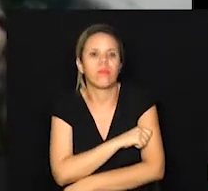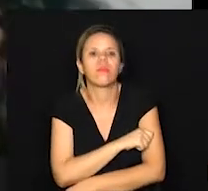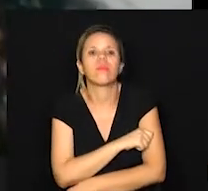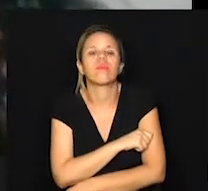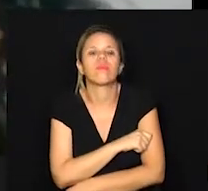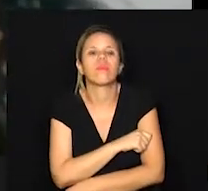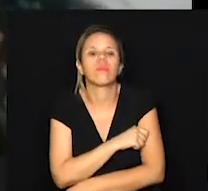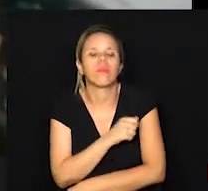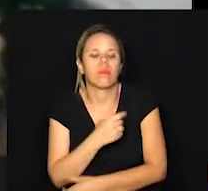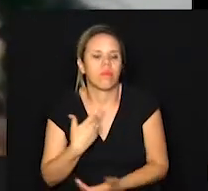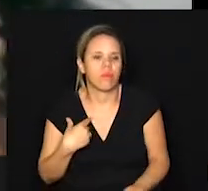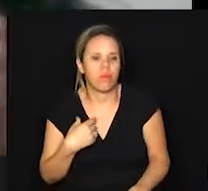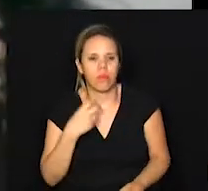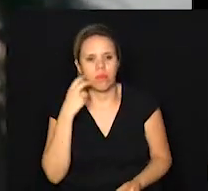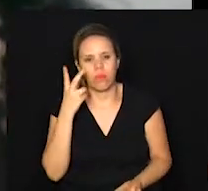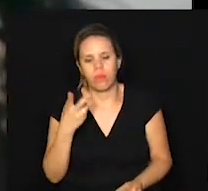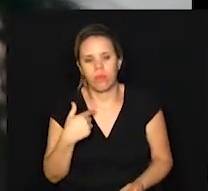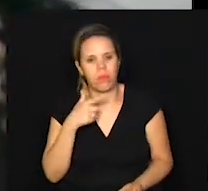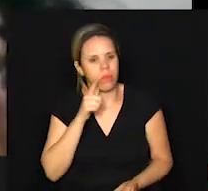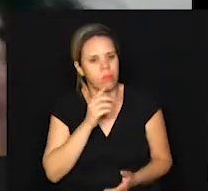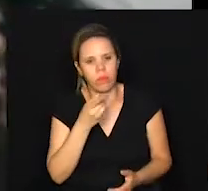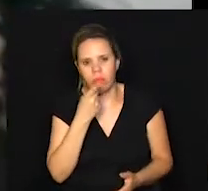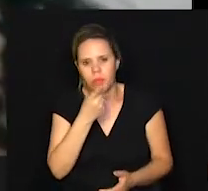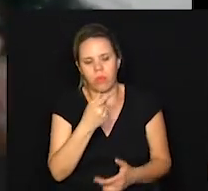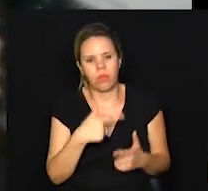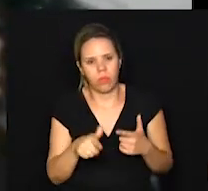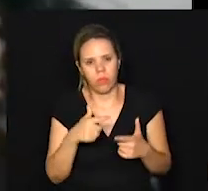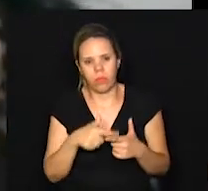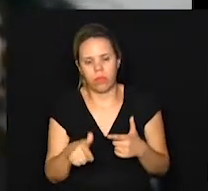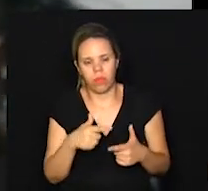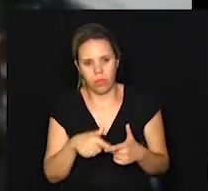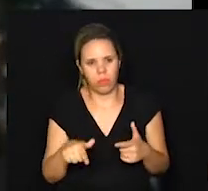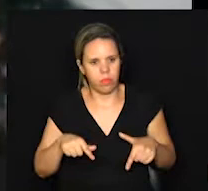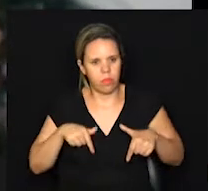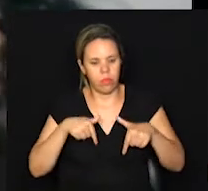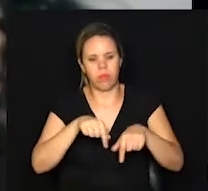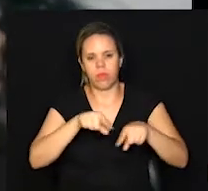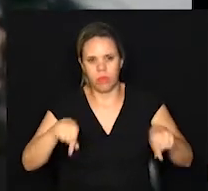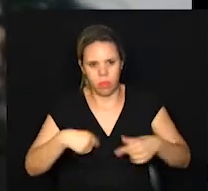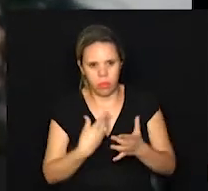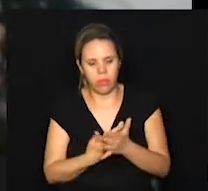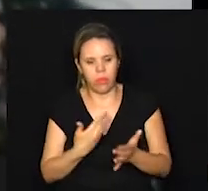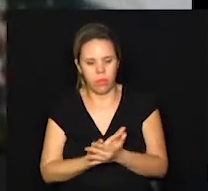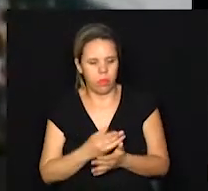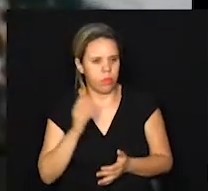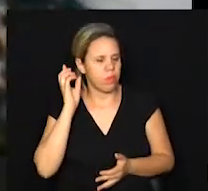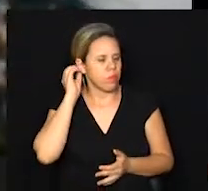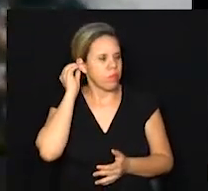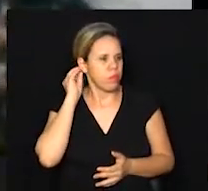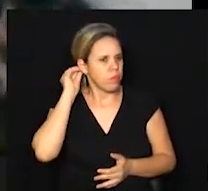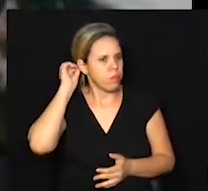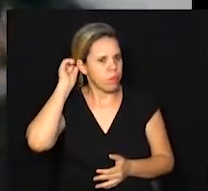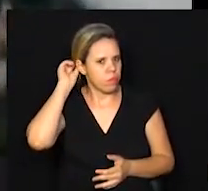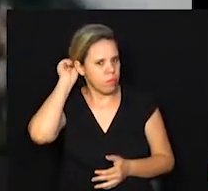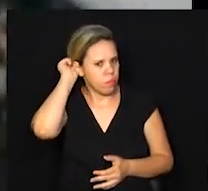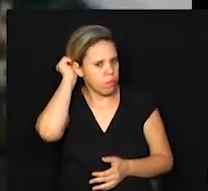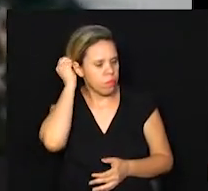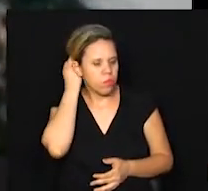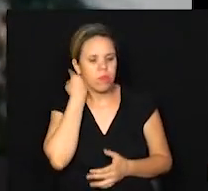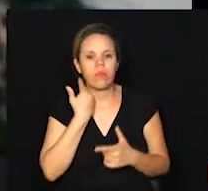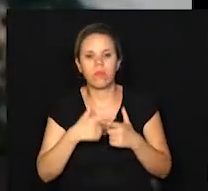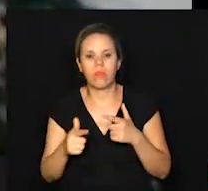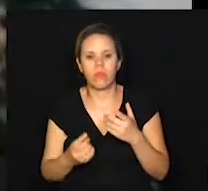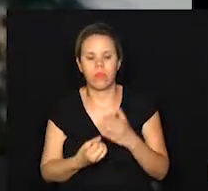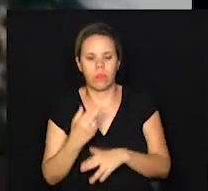me intimidando e não conseguia dizer dos problemas que eu enfrentava em sala de aula. E o problema que surgiu